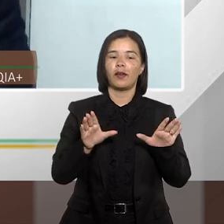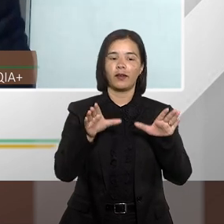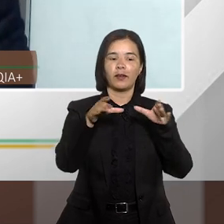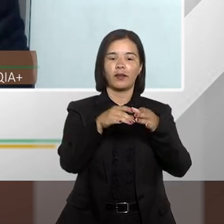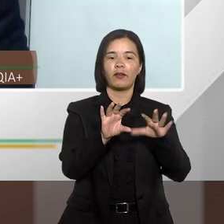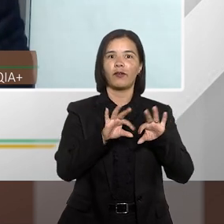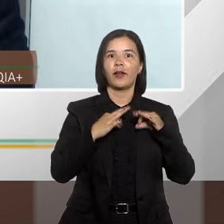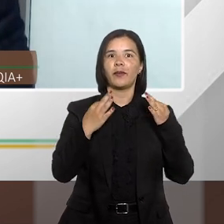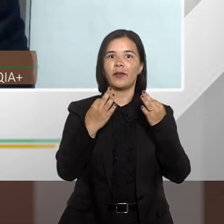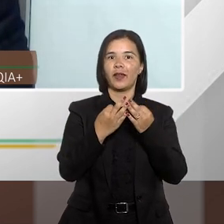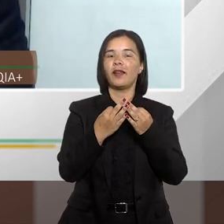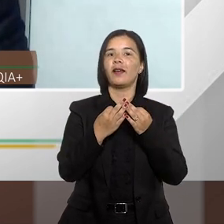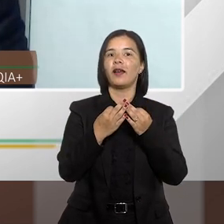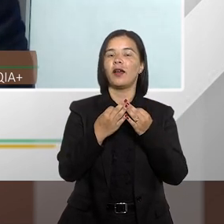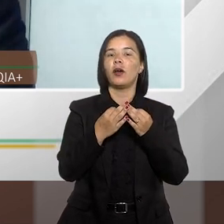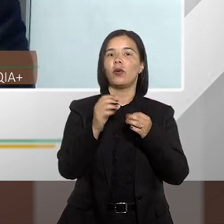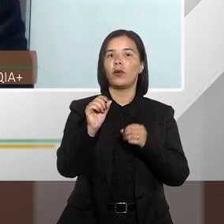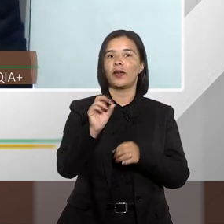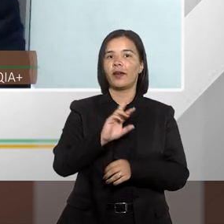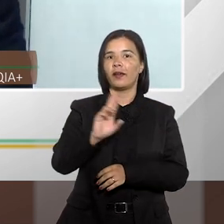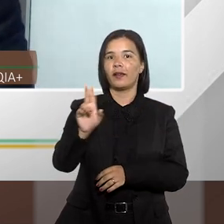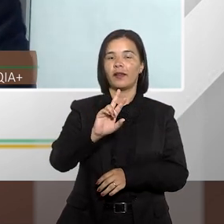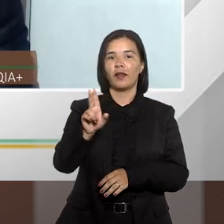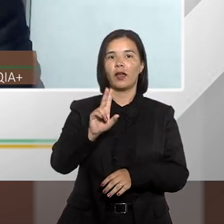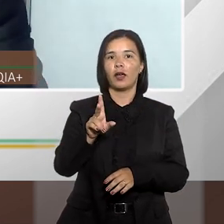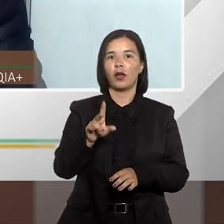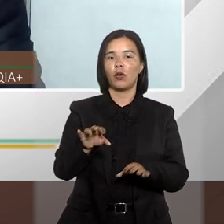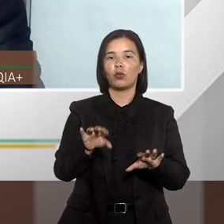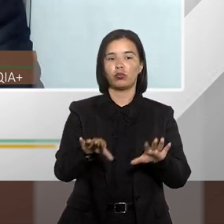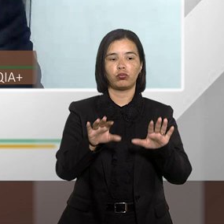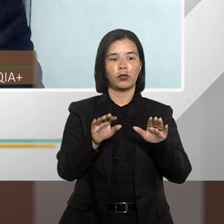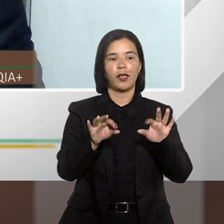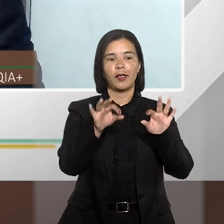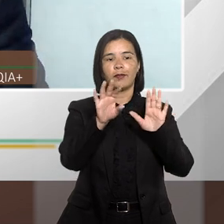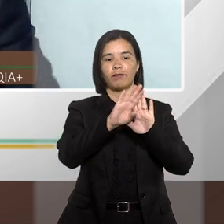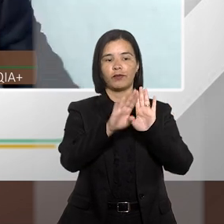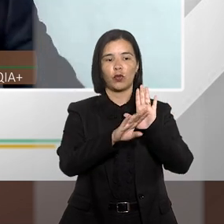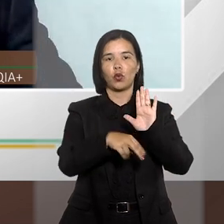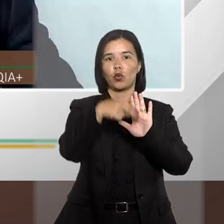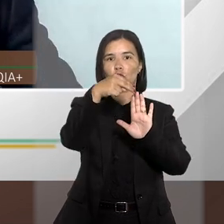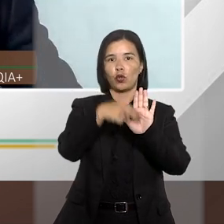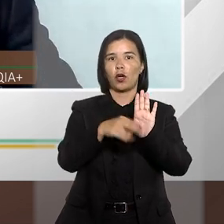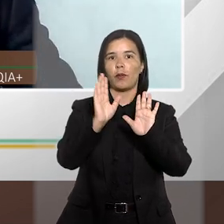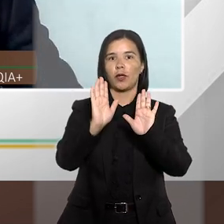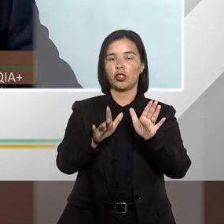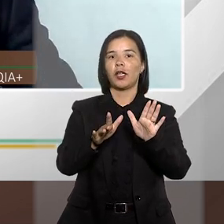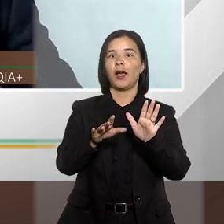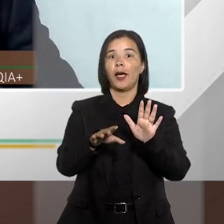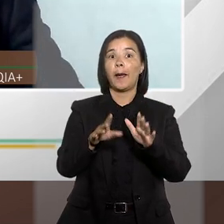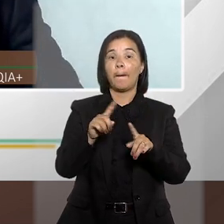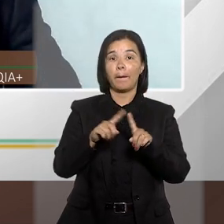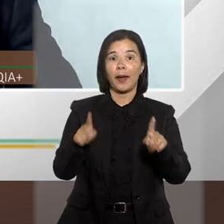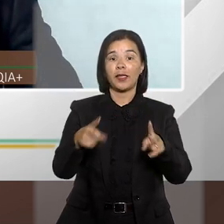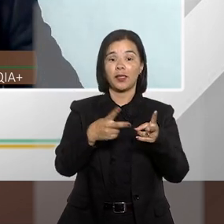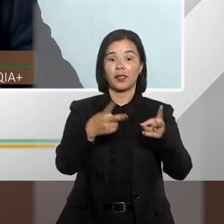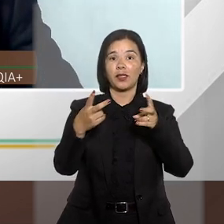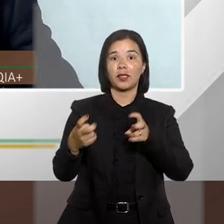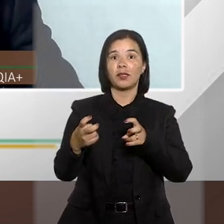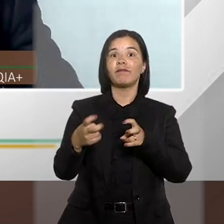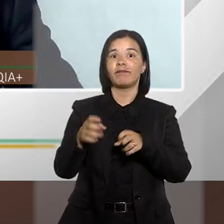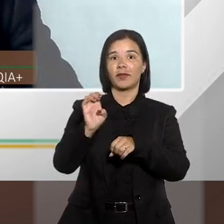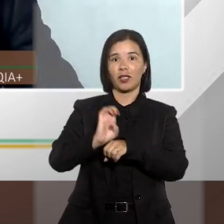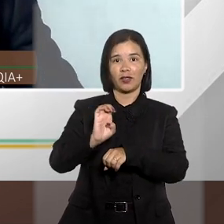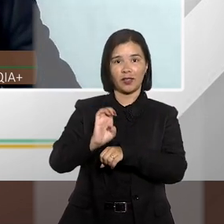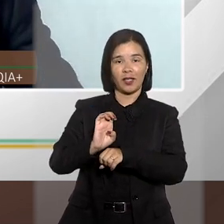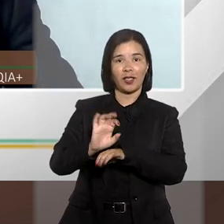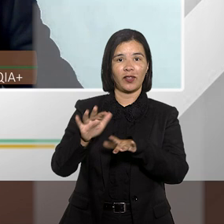família que não estão necessariamente adequados a uma norma pré-estabelecida sejam reconhecidos pelo Estado, e com